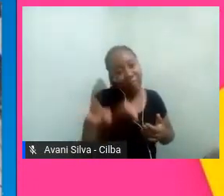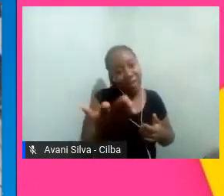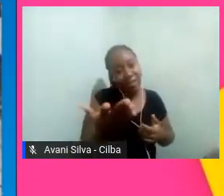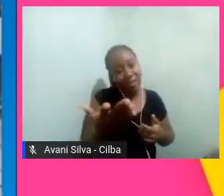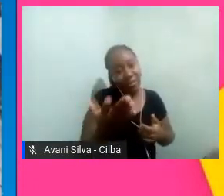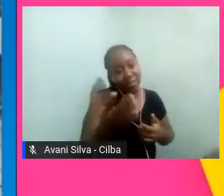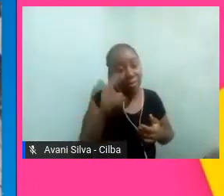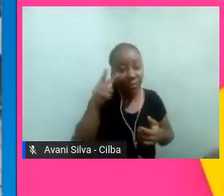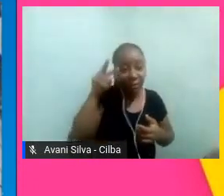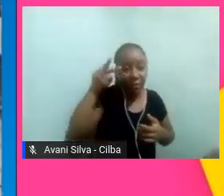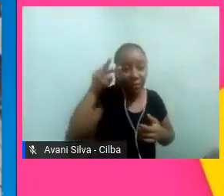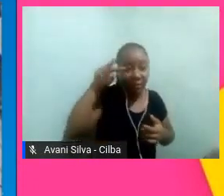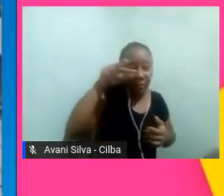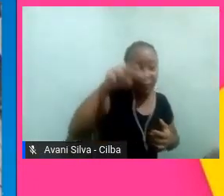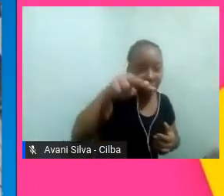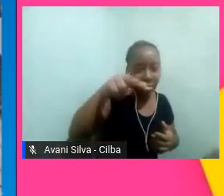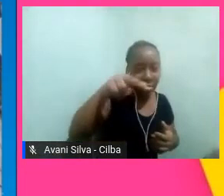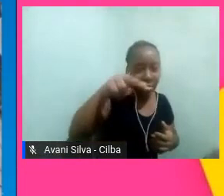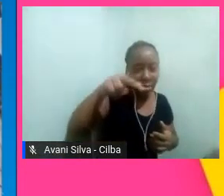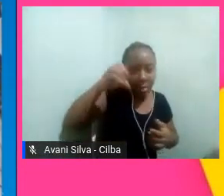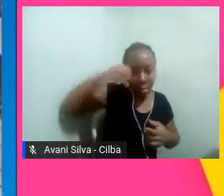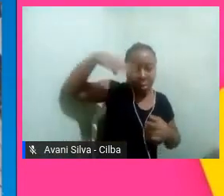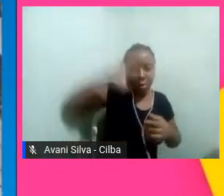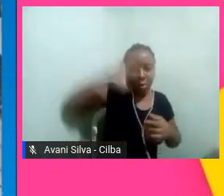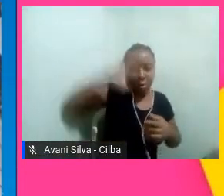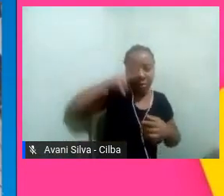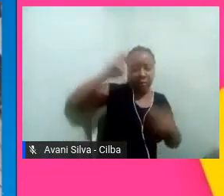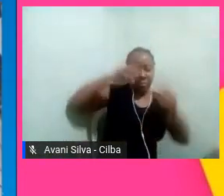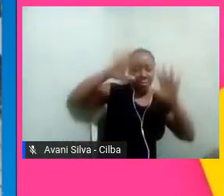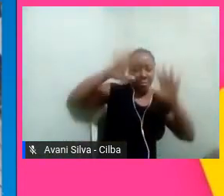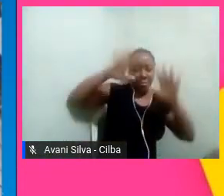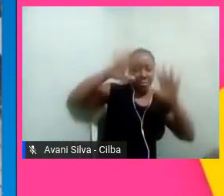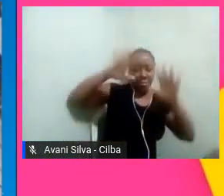né? Não fica aquela luz tão forte na câmera.